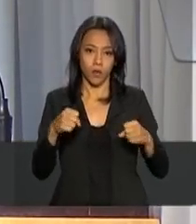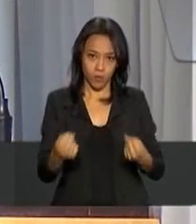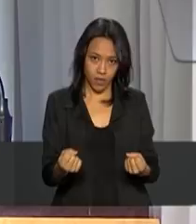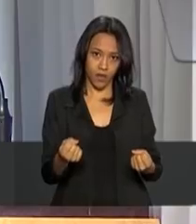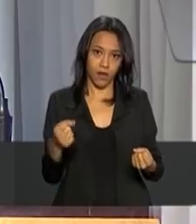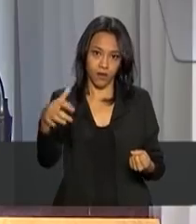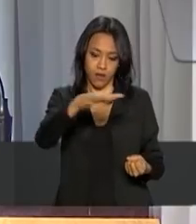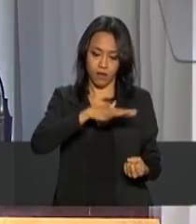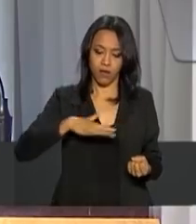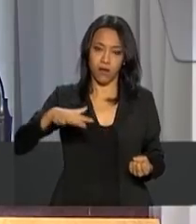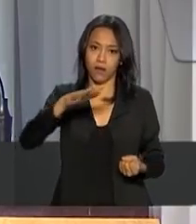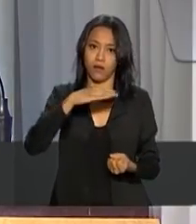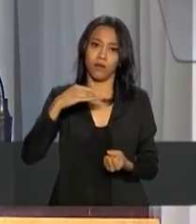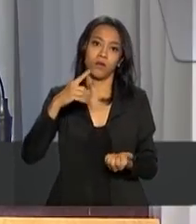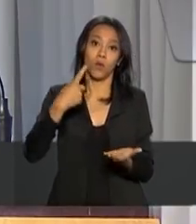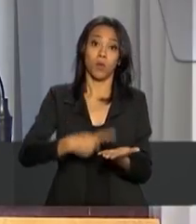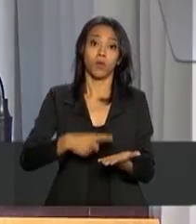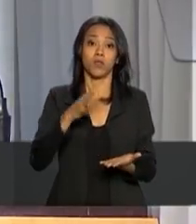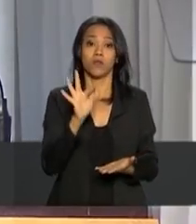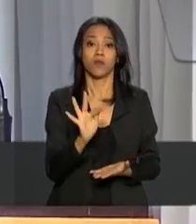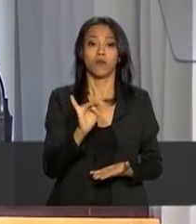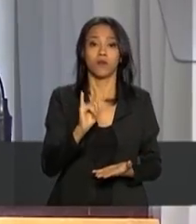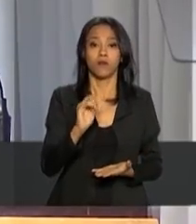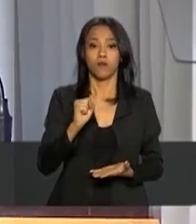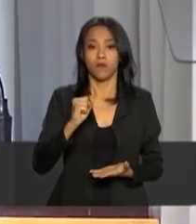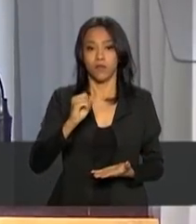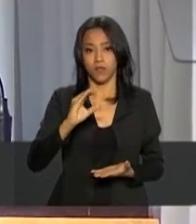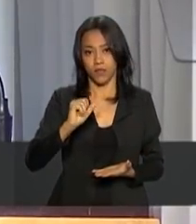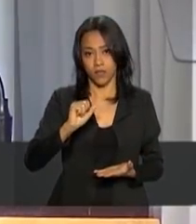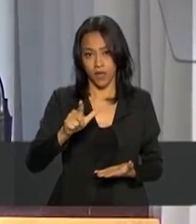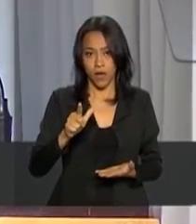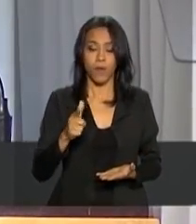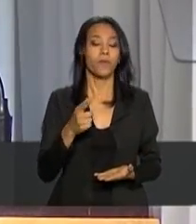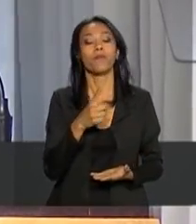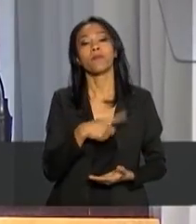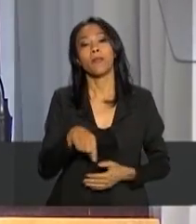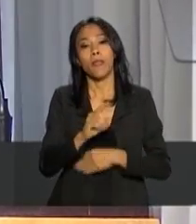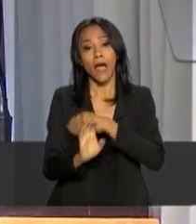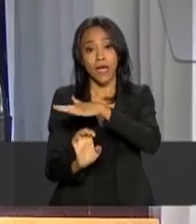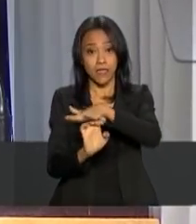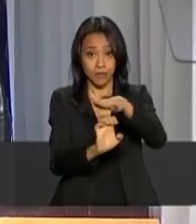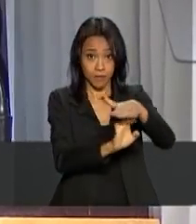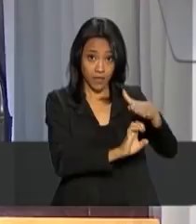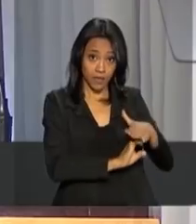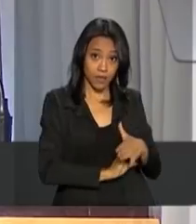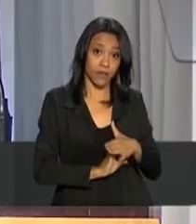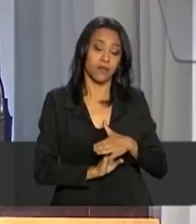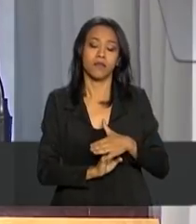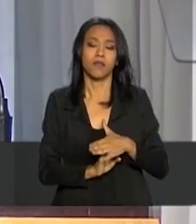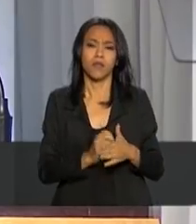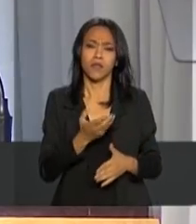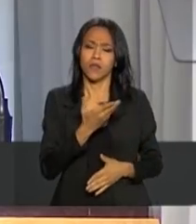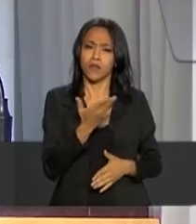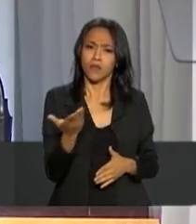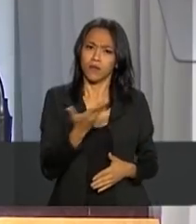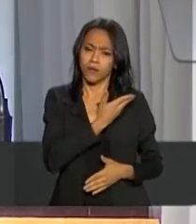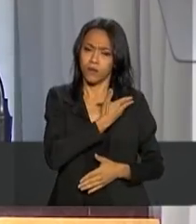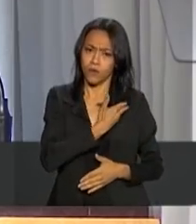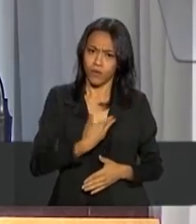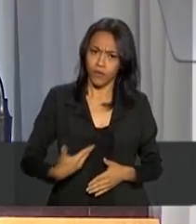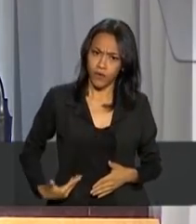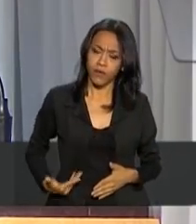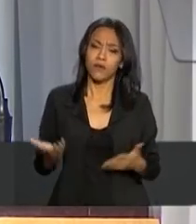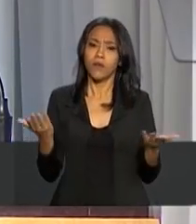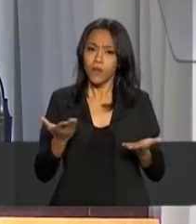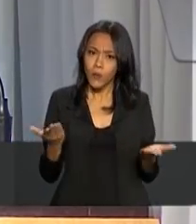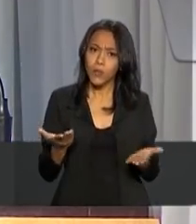da responsabilidade fiscal, as empresas estatais, que hoje são reconhecidas no exterior. Eu